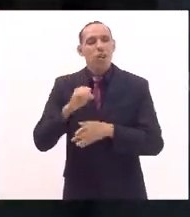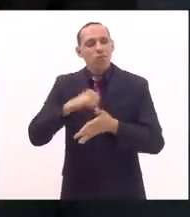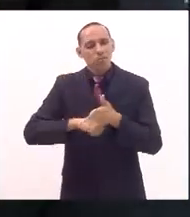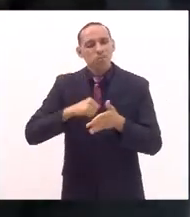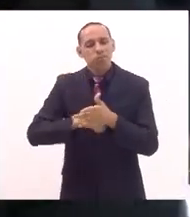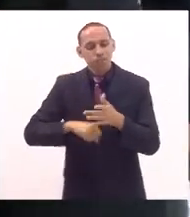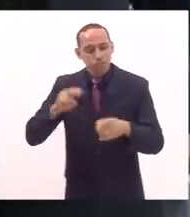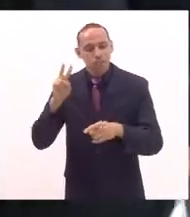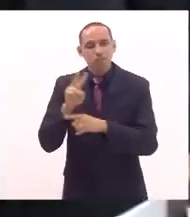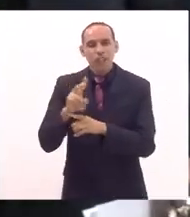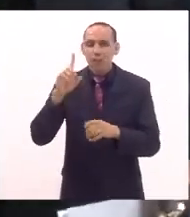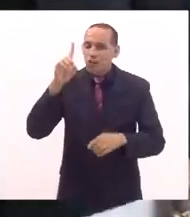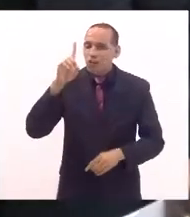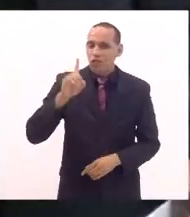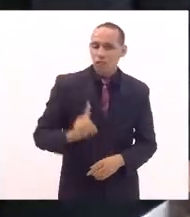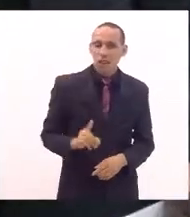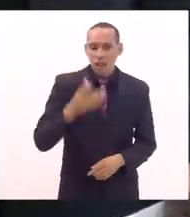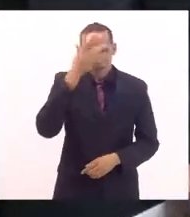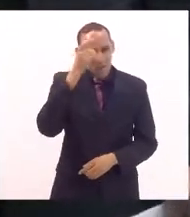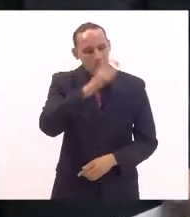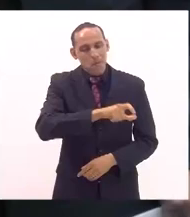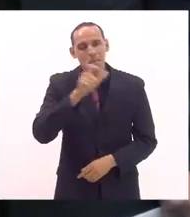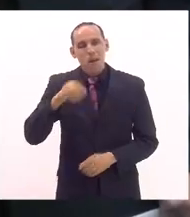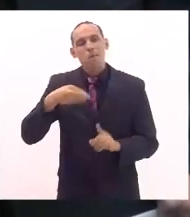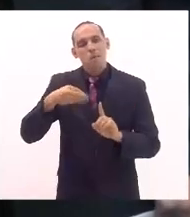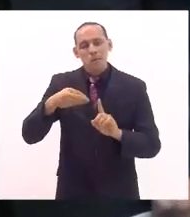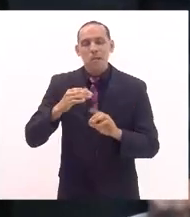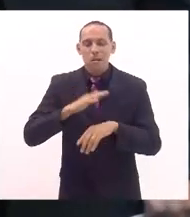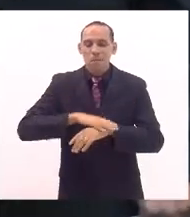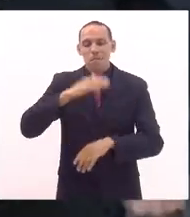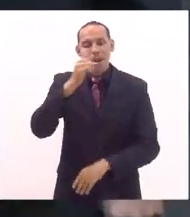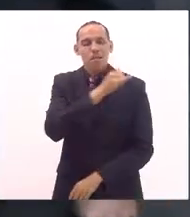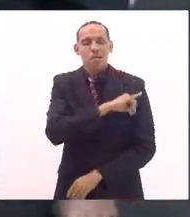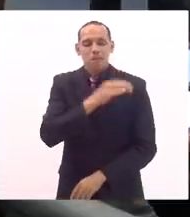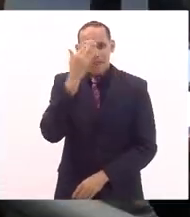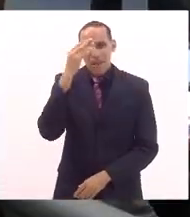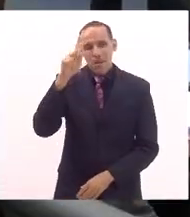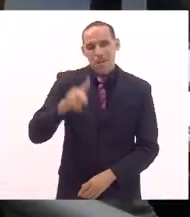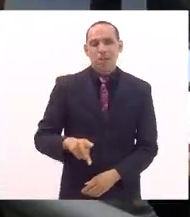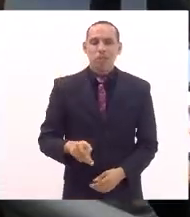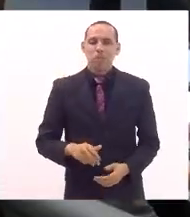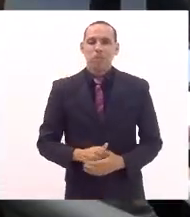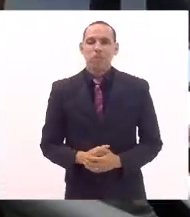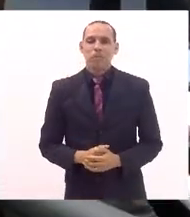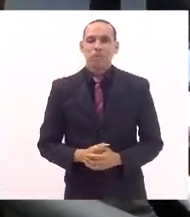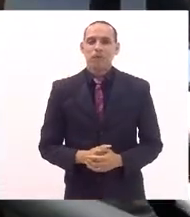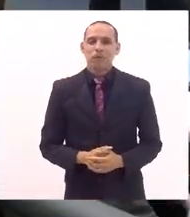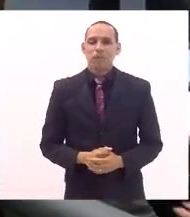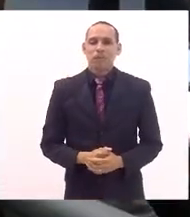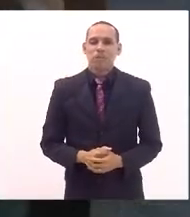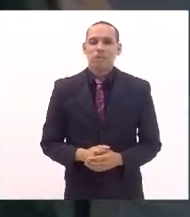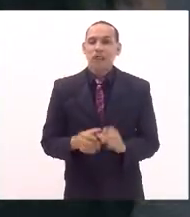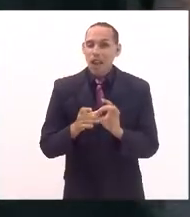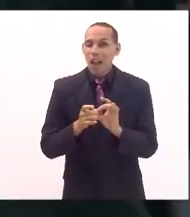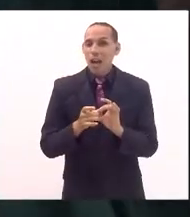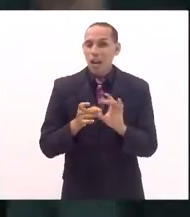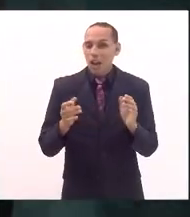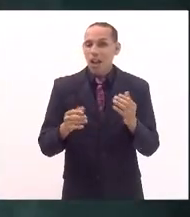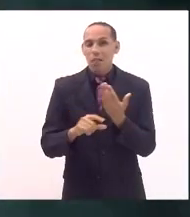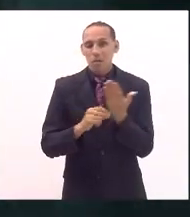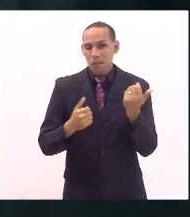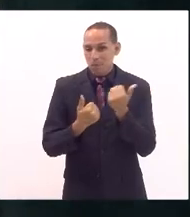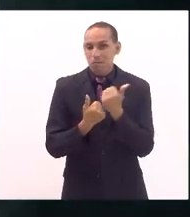do direito das pessoas mais vulneráveis nesse estado obrigado a presente autorizado a